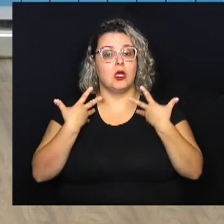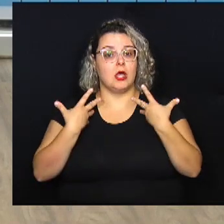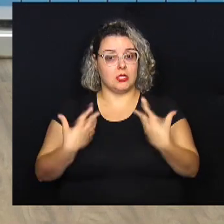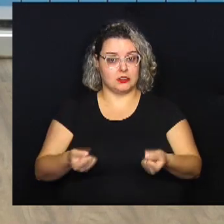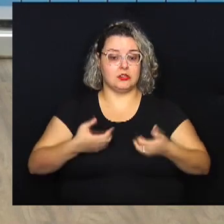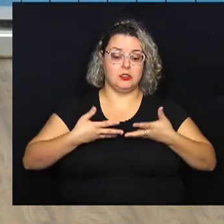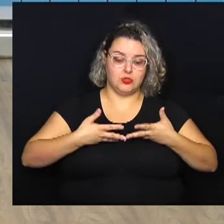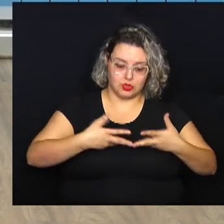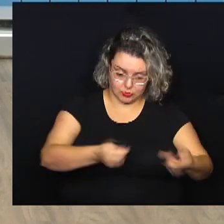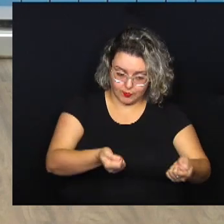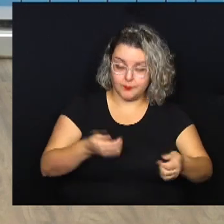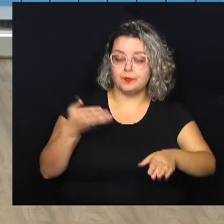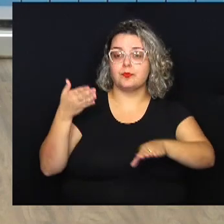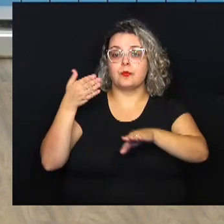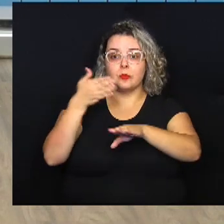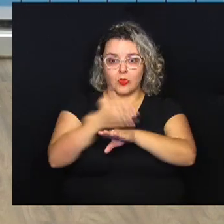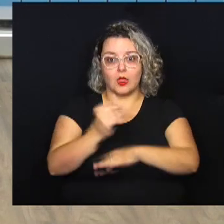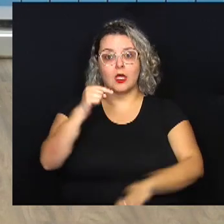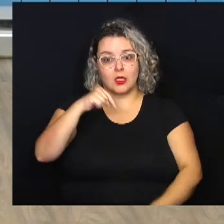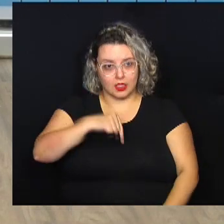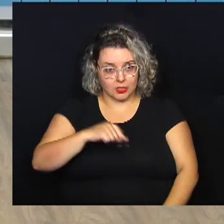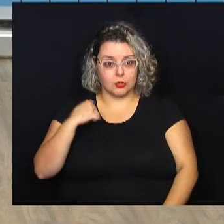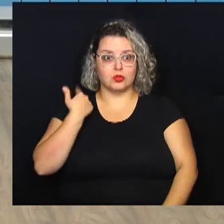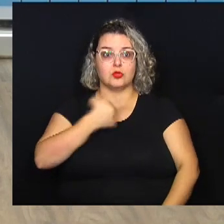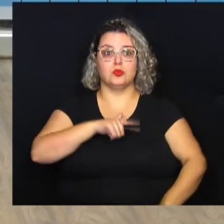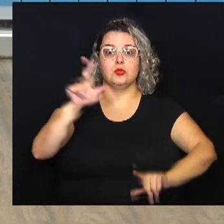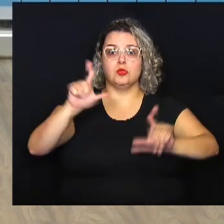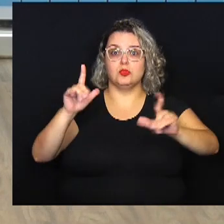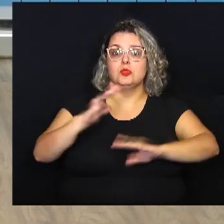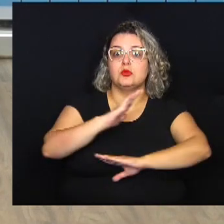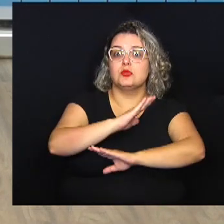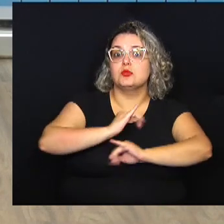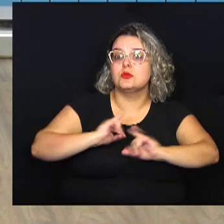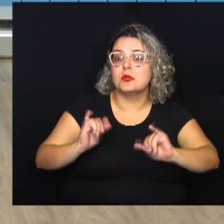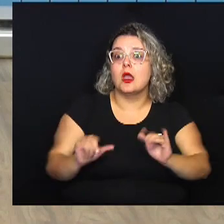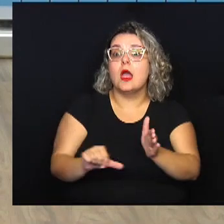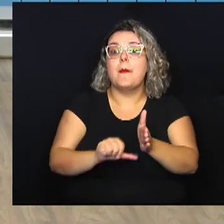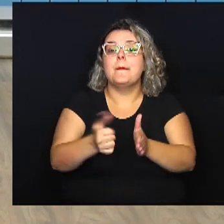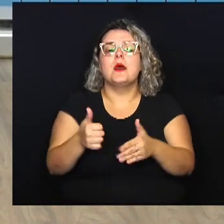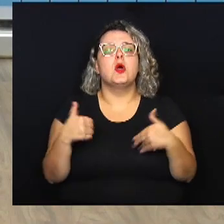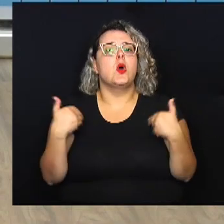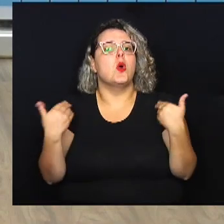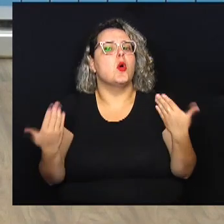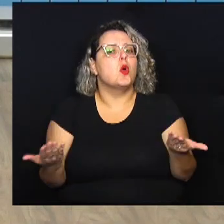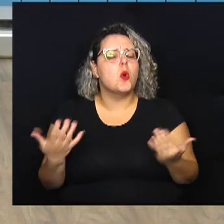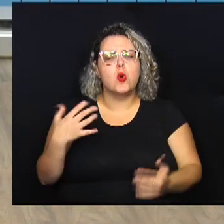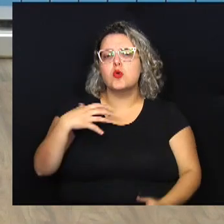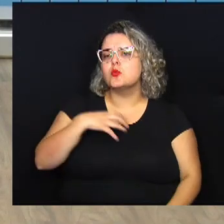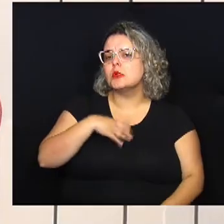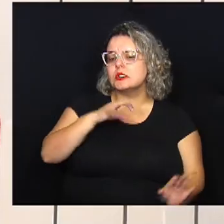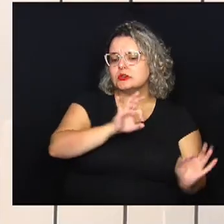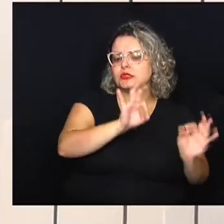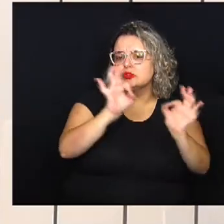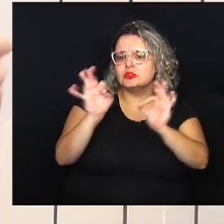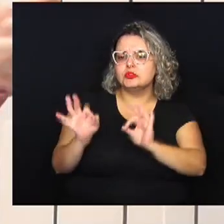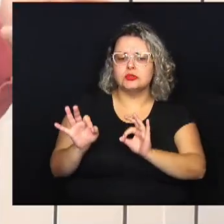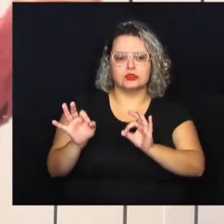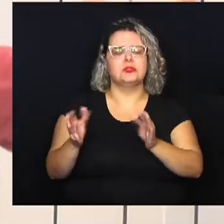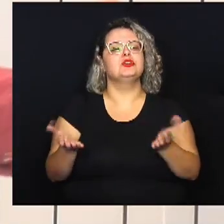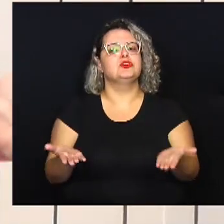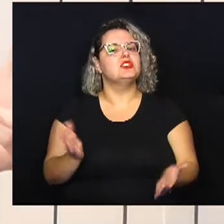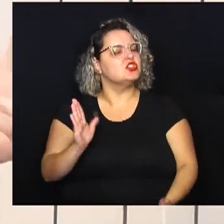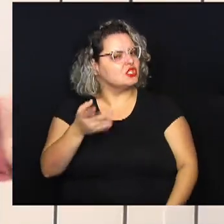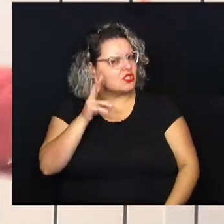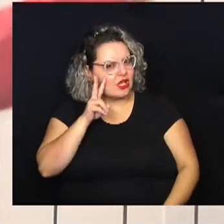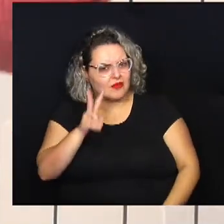convite para participar aqui do nosso telejornal. E primeiro, de que maneira que você acompanhou este caso? Já tinha